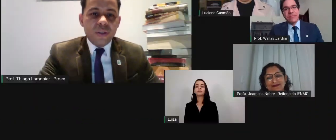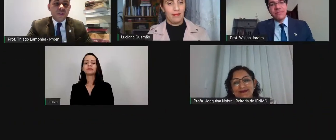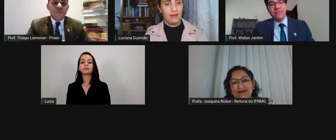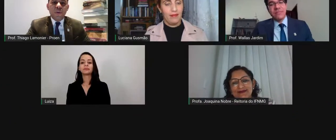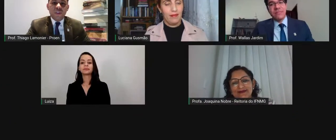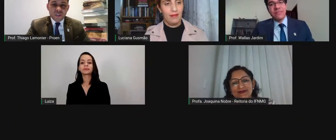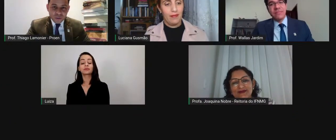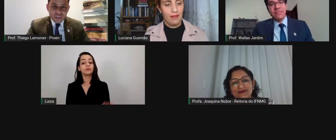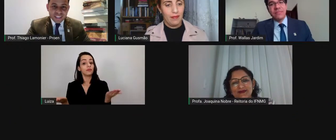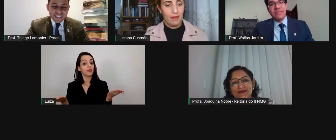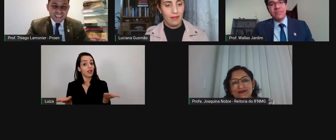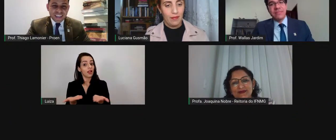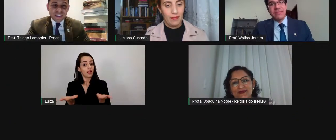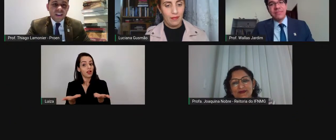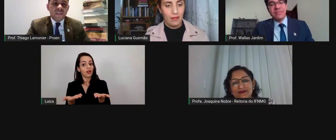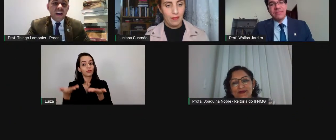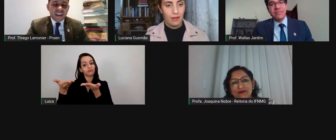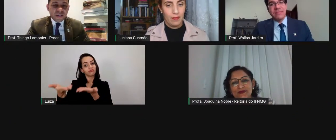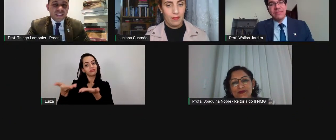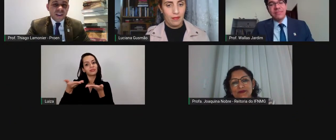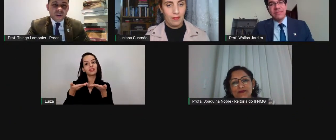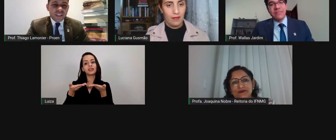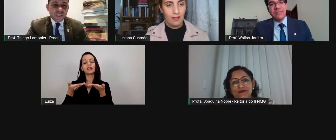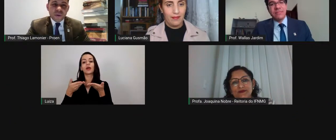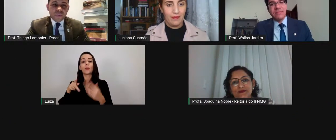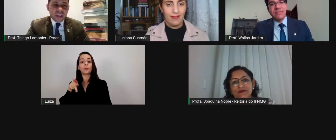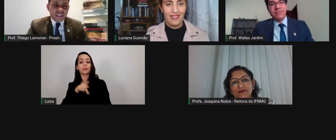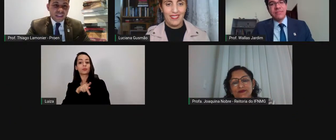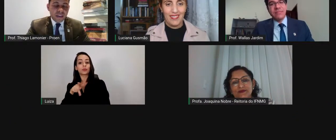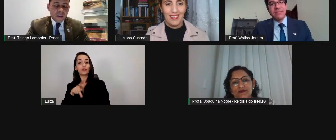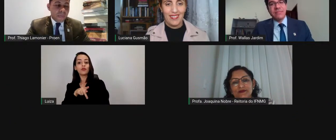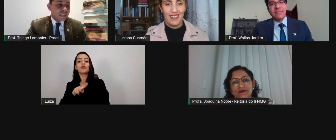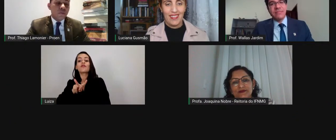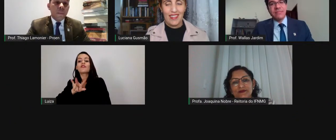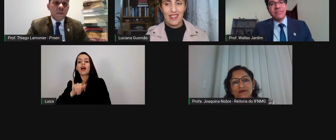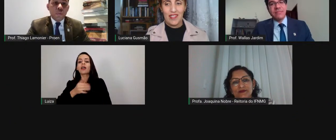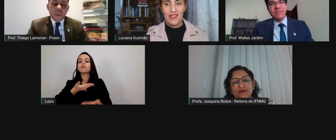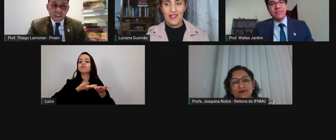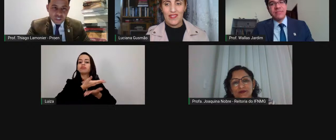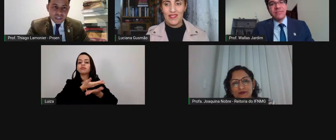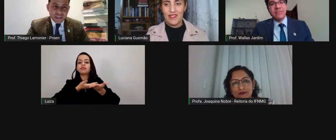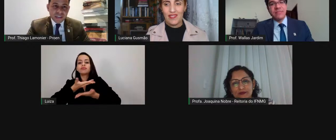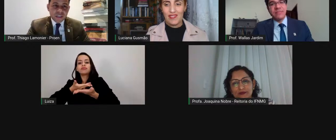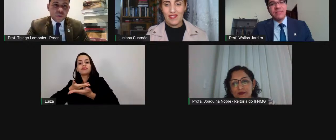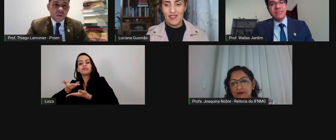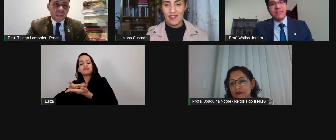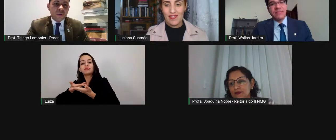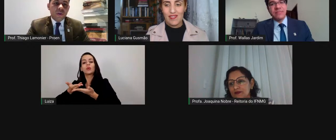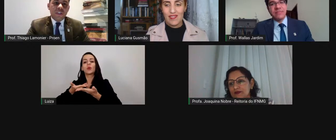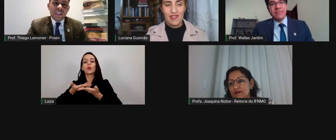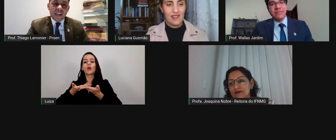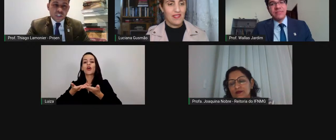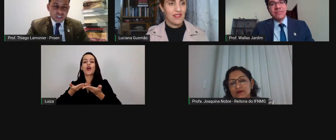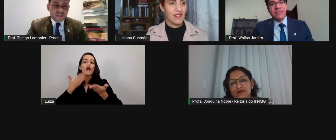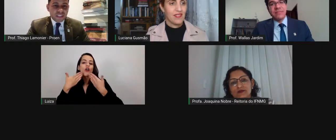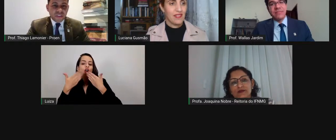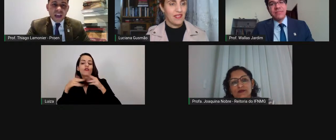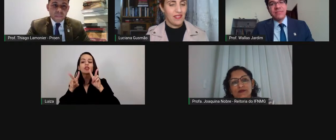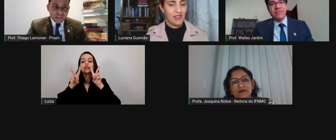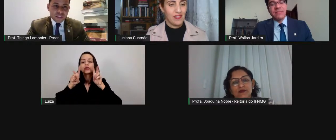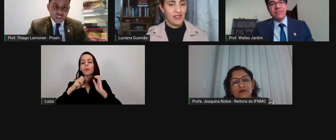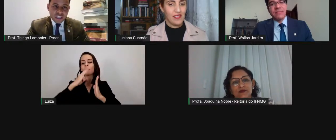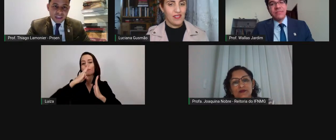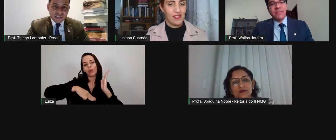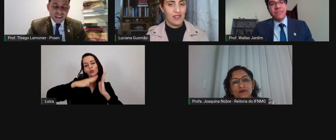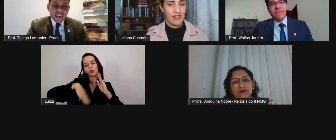os nossos professores que farão essa roda de conversa, esse momento de partilha sobre metodologias ativas